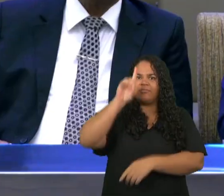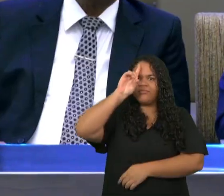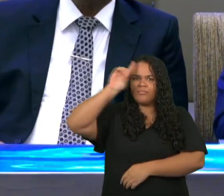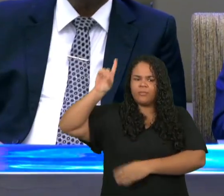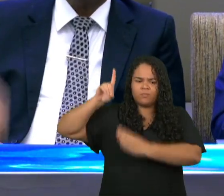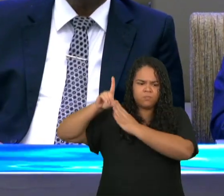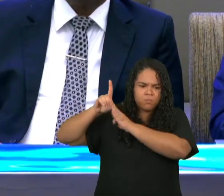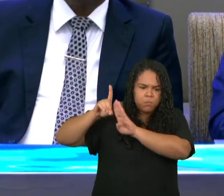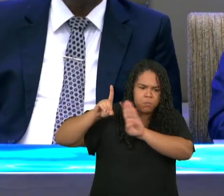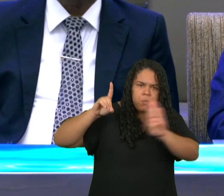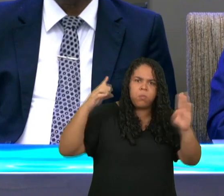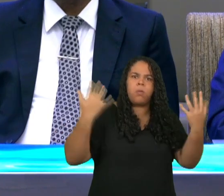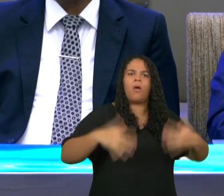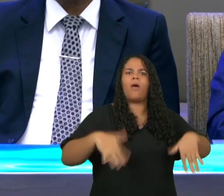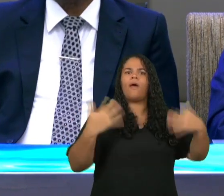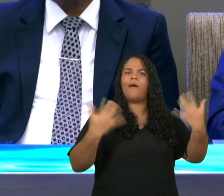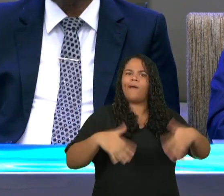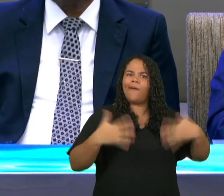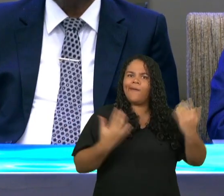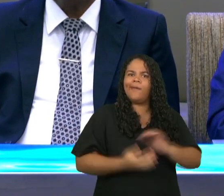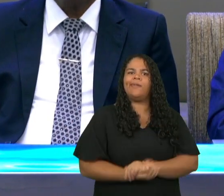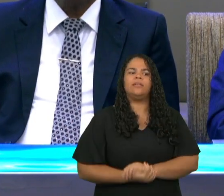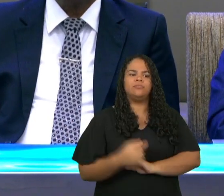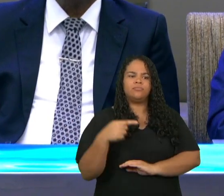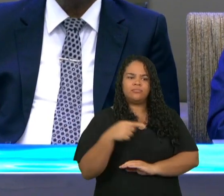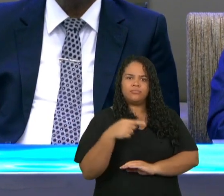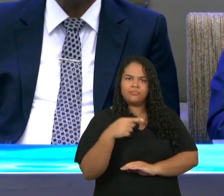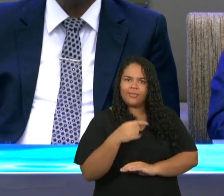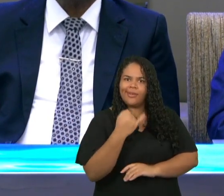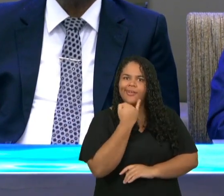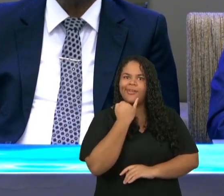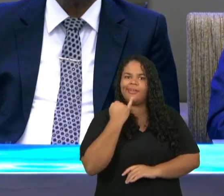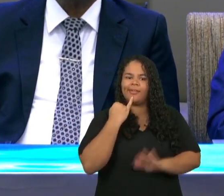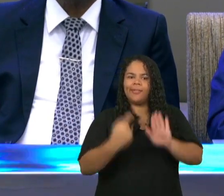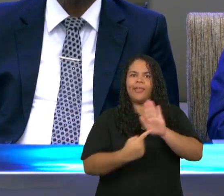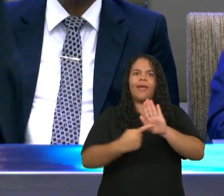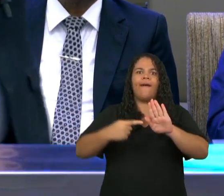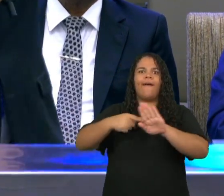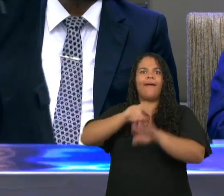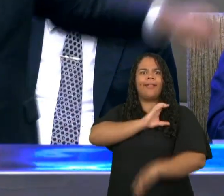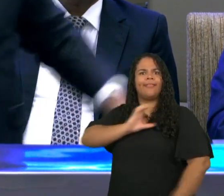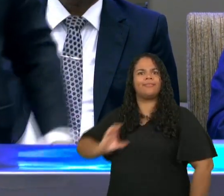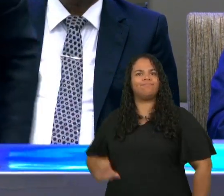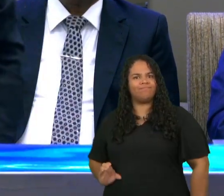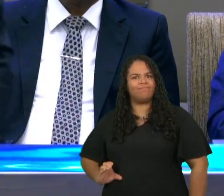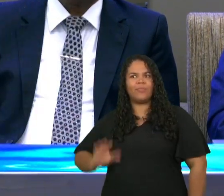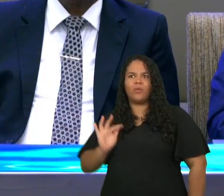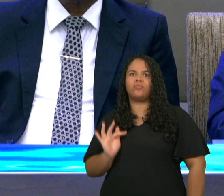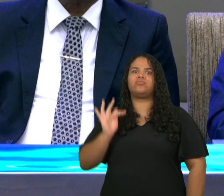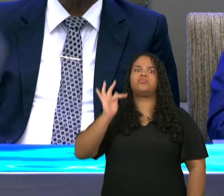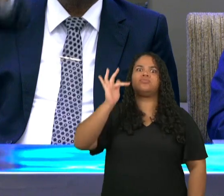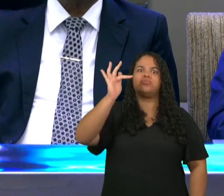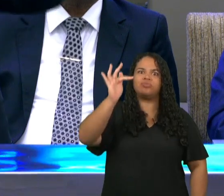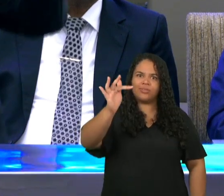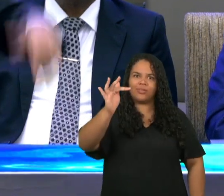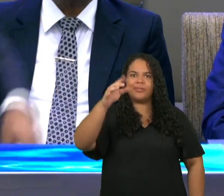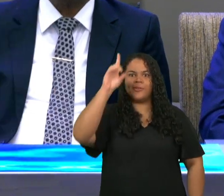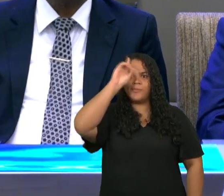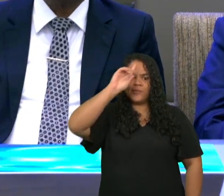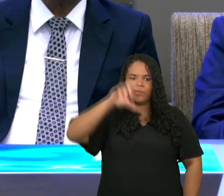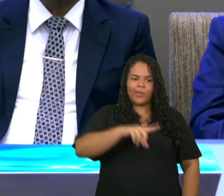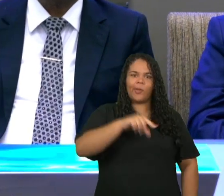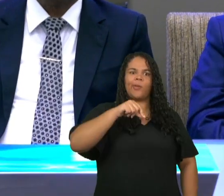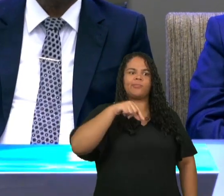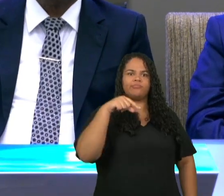que nele, figura de Cristo, seria abençoada toda a terra. Que propósito maior